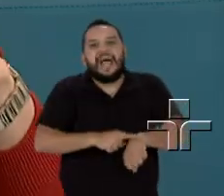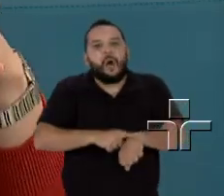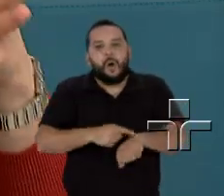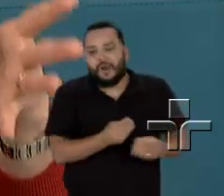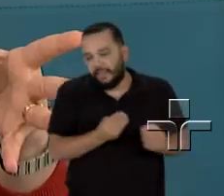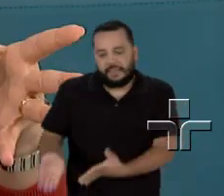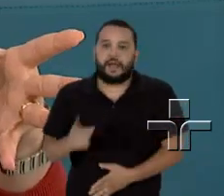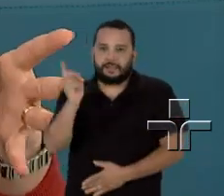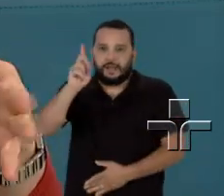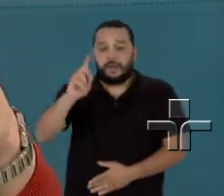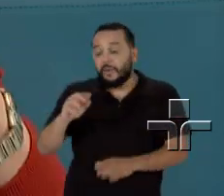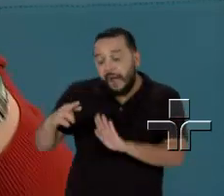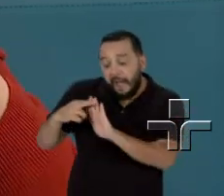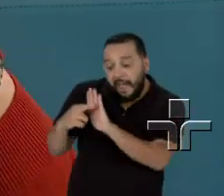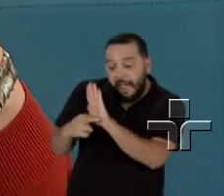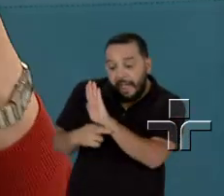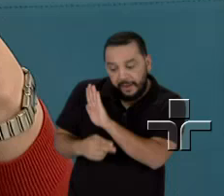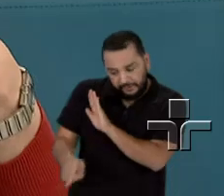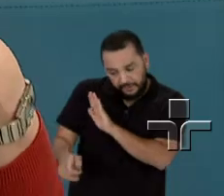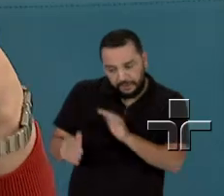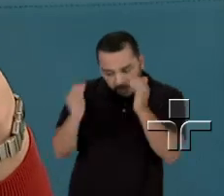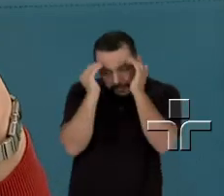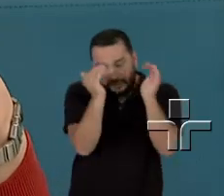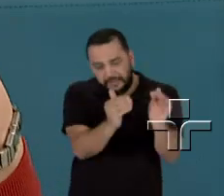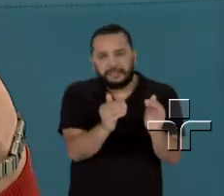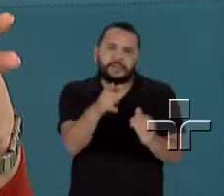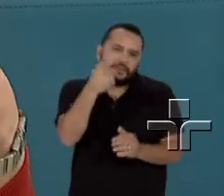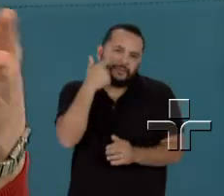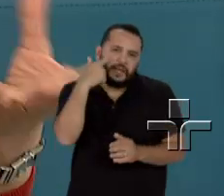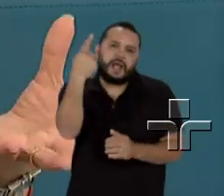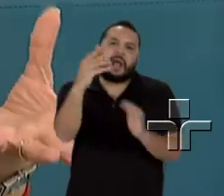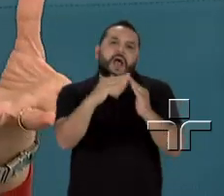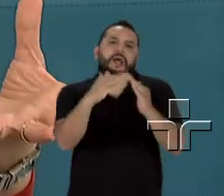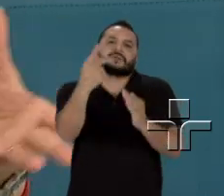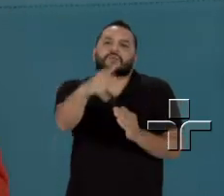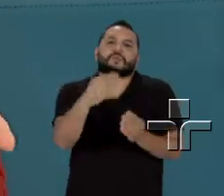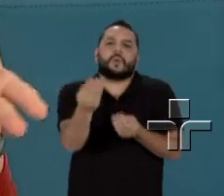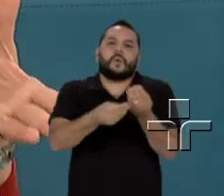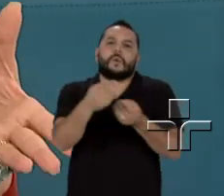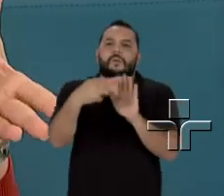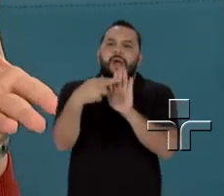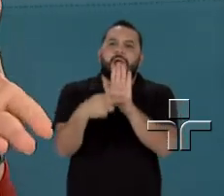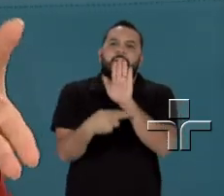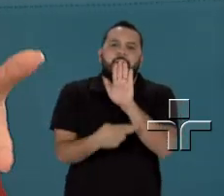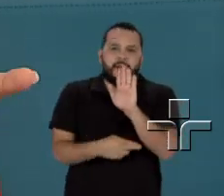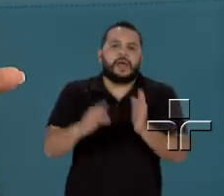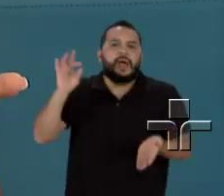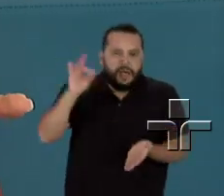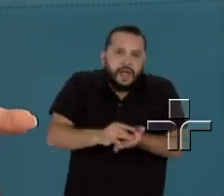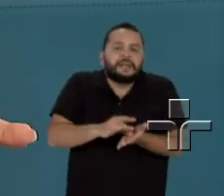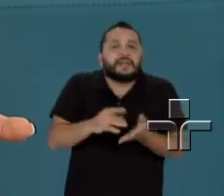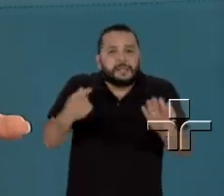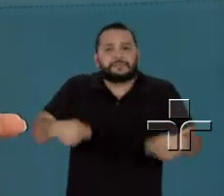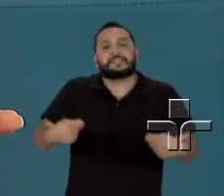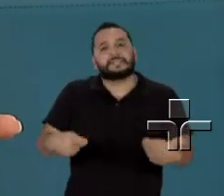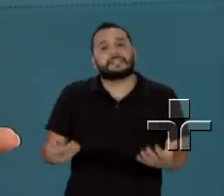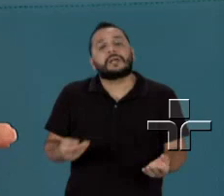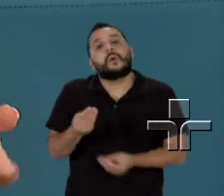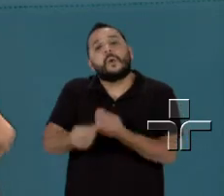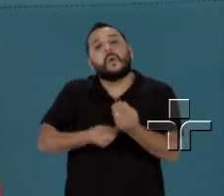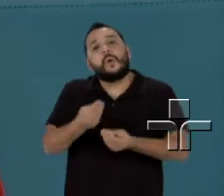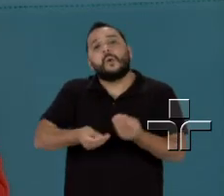vamos colocar aqui uma regra e aí cada um na sua casa vai verificar qual é a sua realidade o que você pode fazer no que você pode